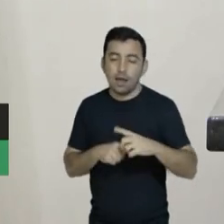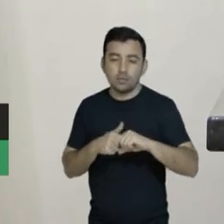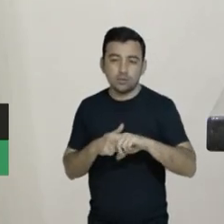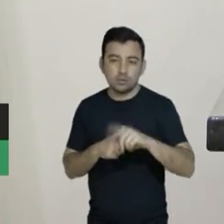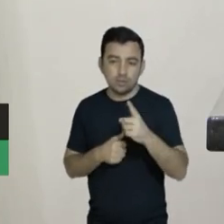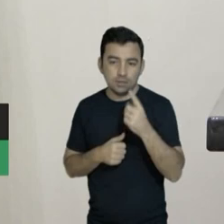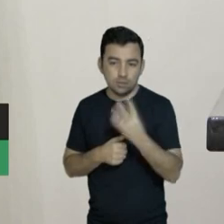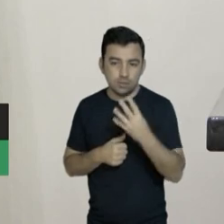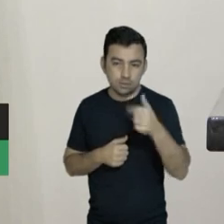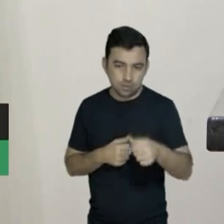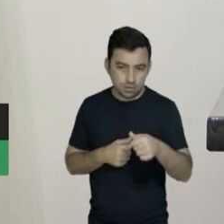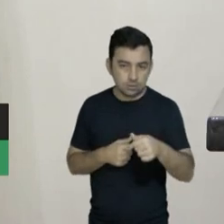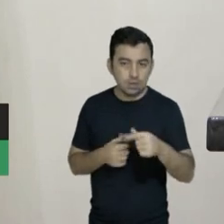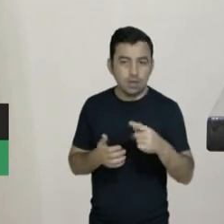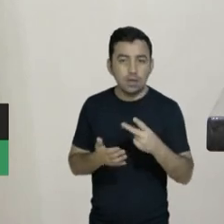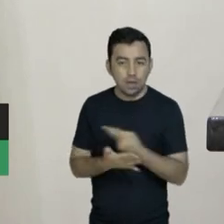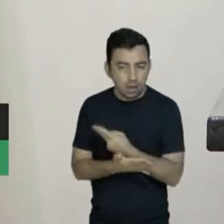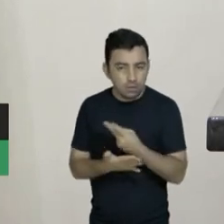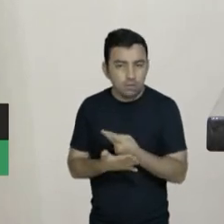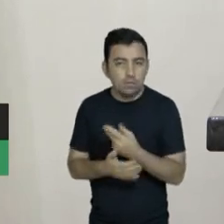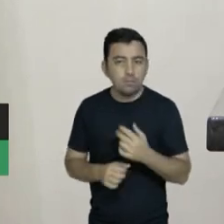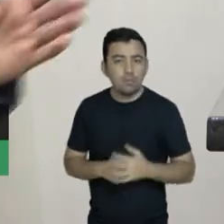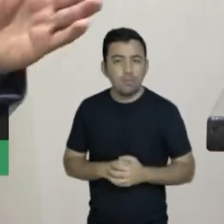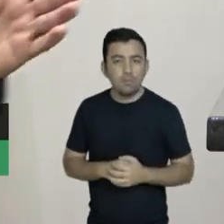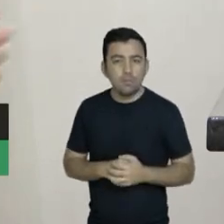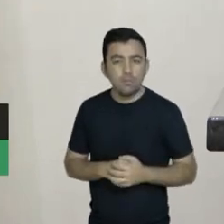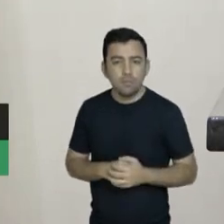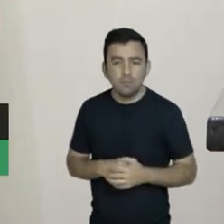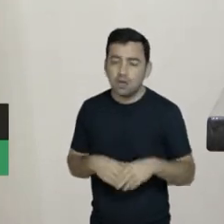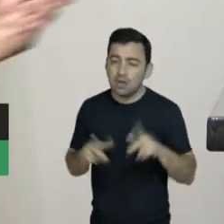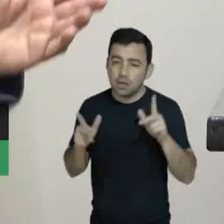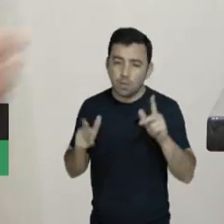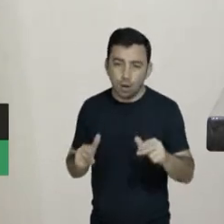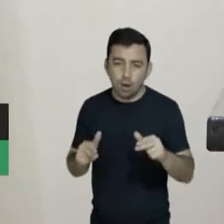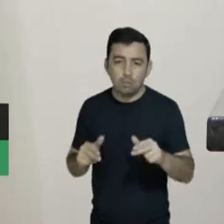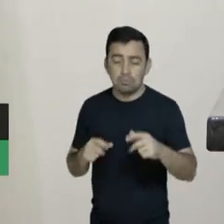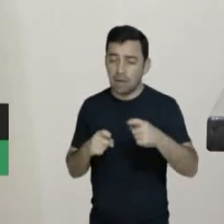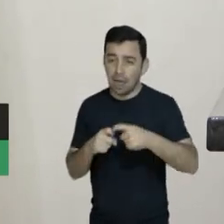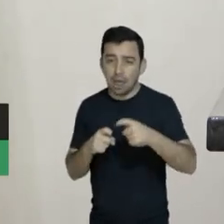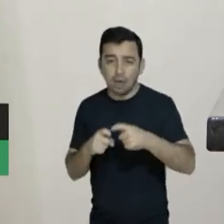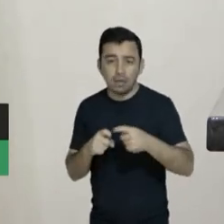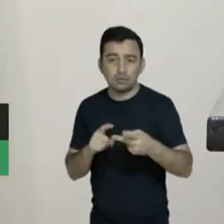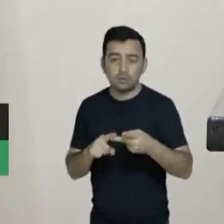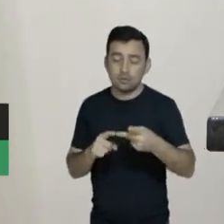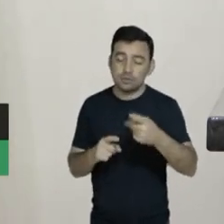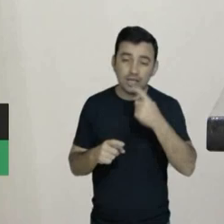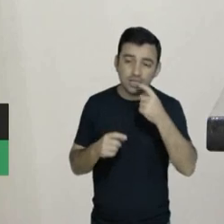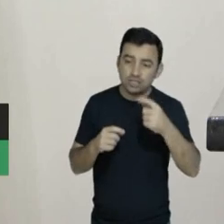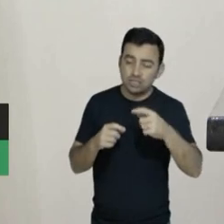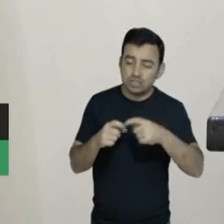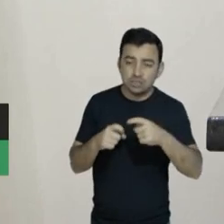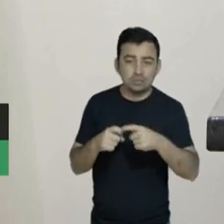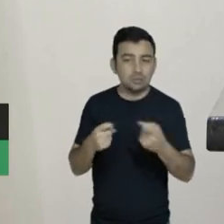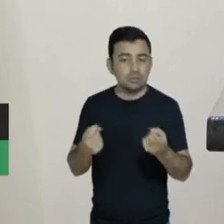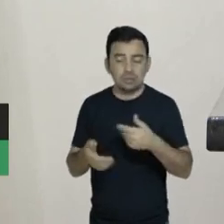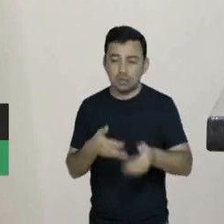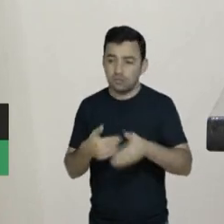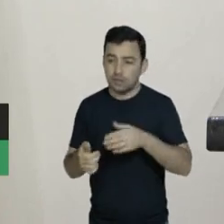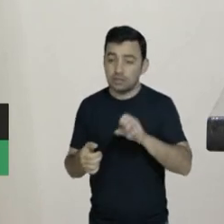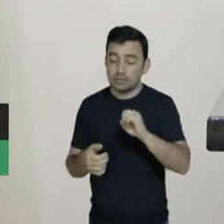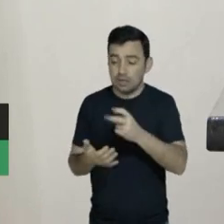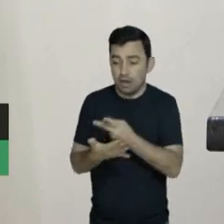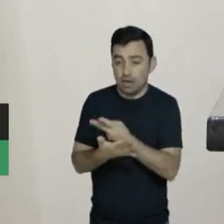147 da Lei das Contravenções Penais, semelhante a um médico, um advogado, um dentista que ali está